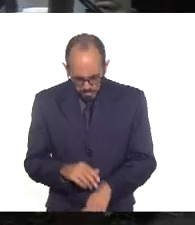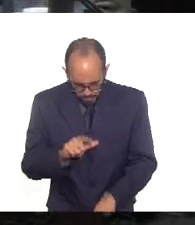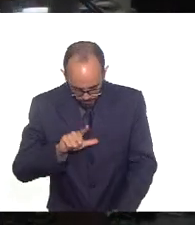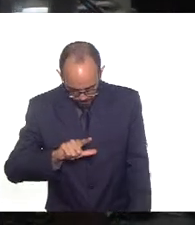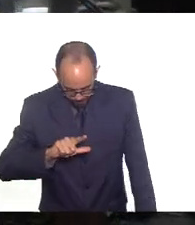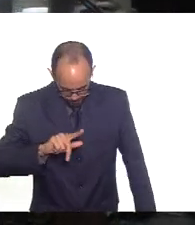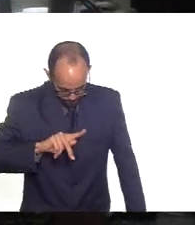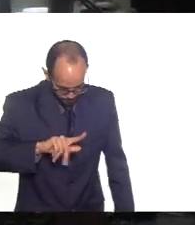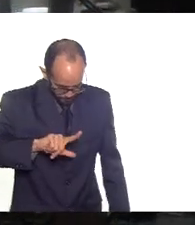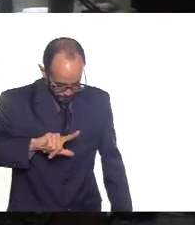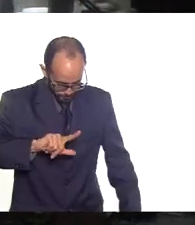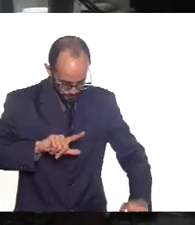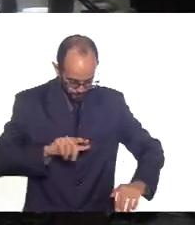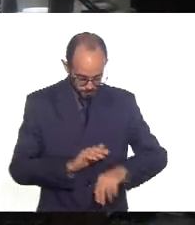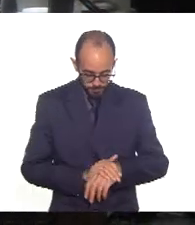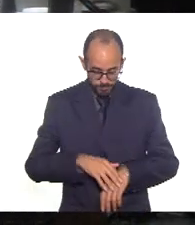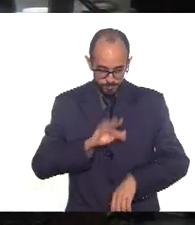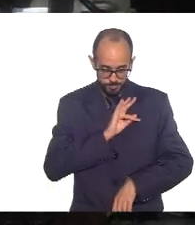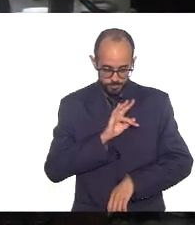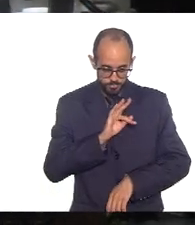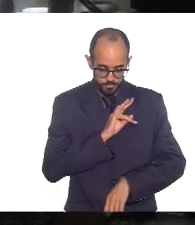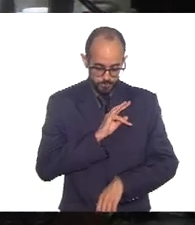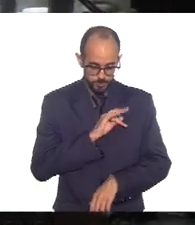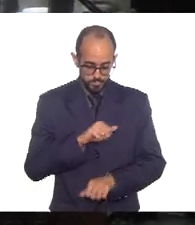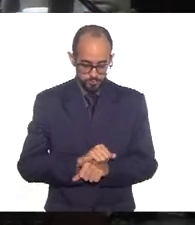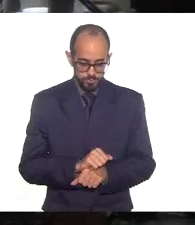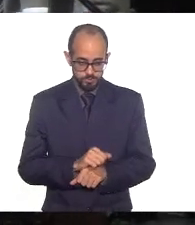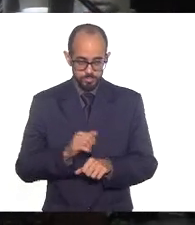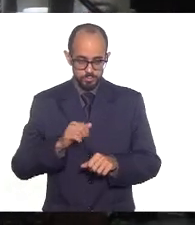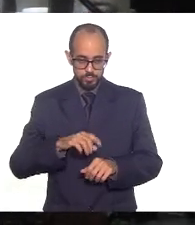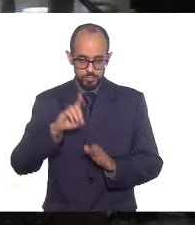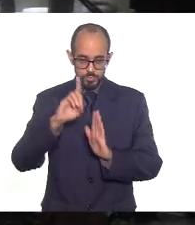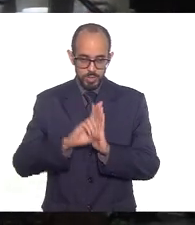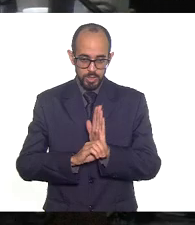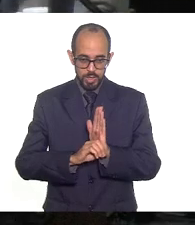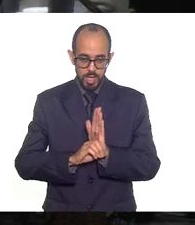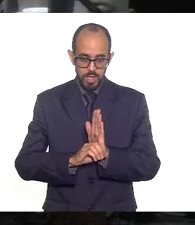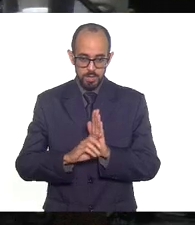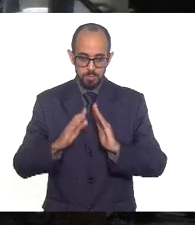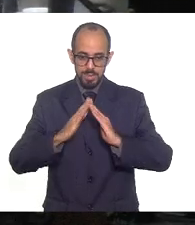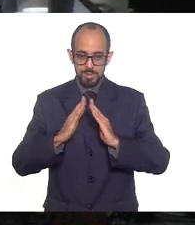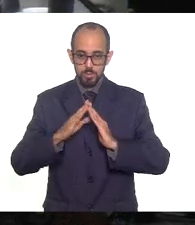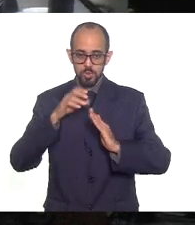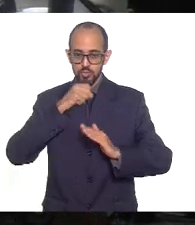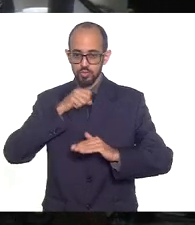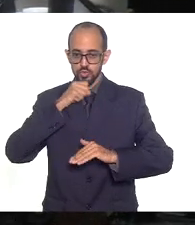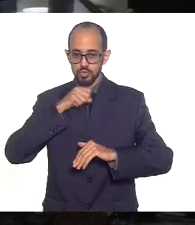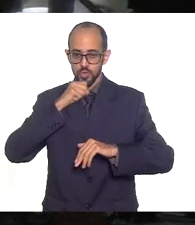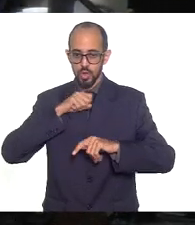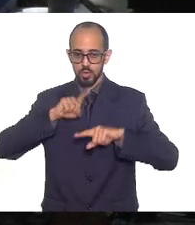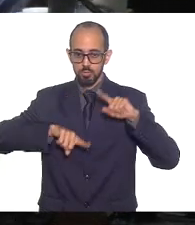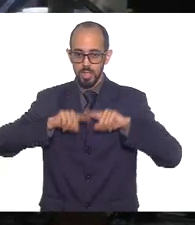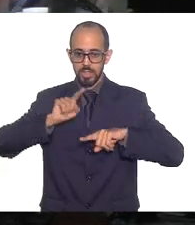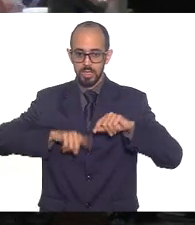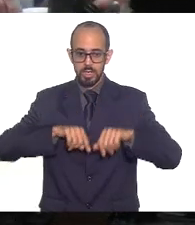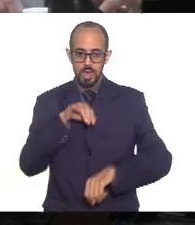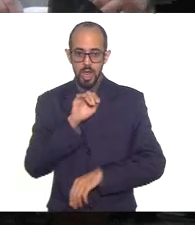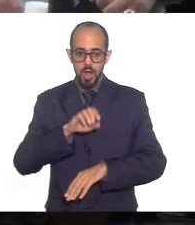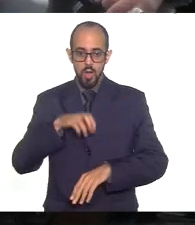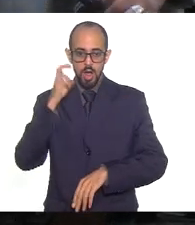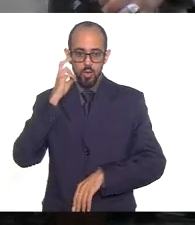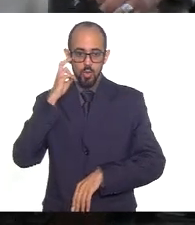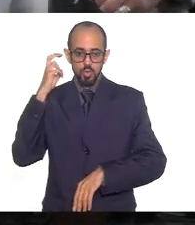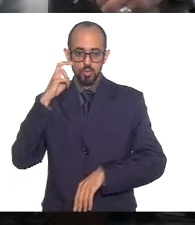27/34 a de 20 autoria da deputada Martha Rocha declarada patrimônio histórico e cultural de natureza imaterial do Estado do Rio de Janeiro a